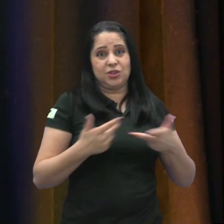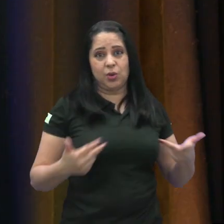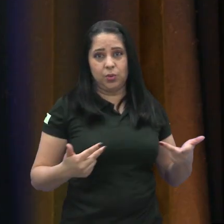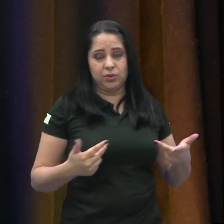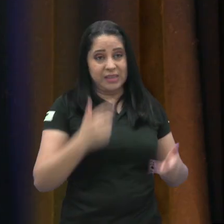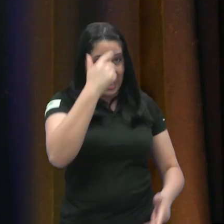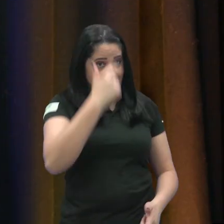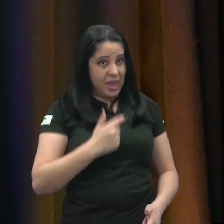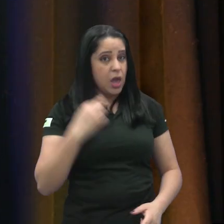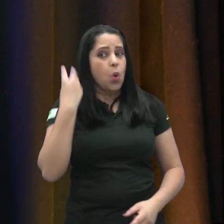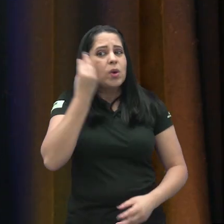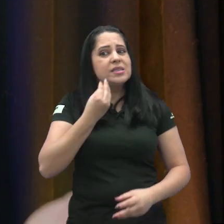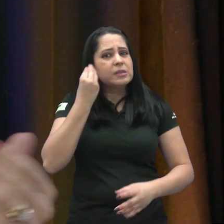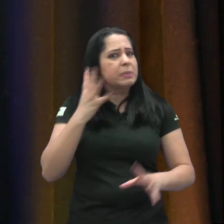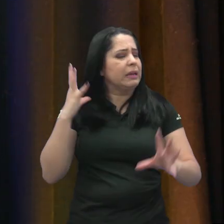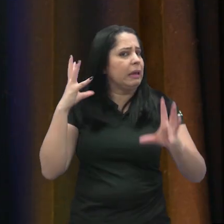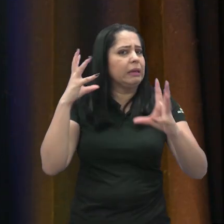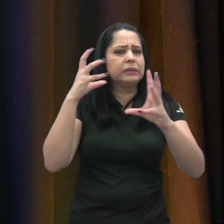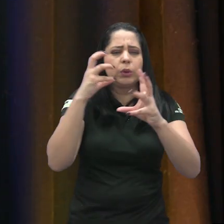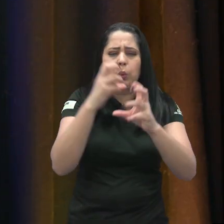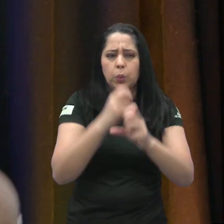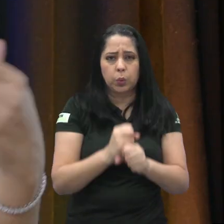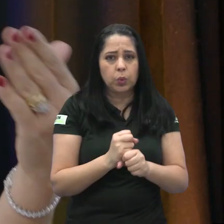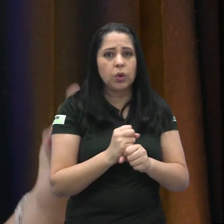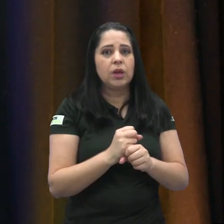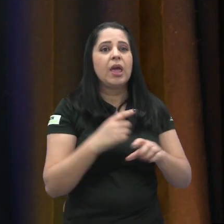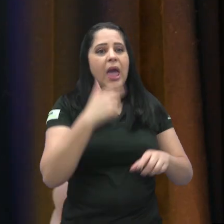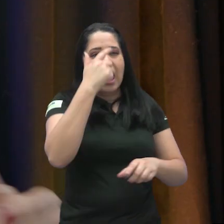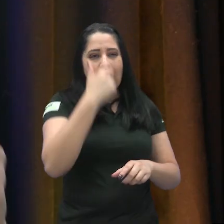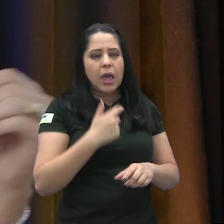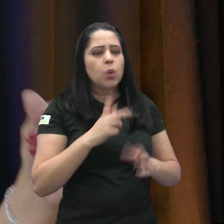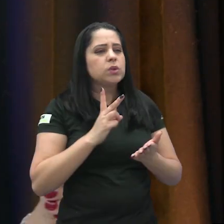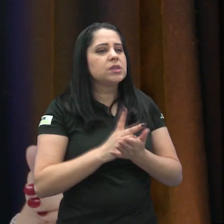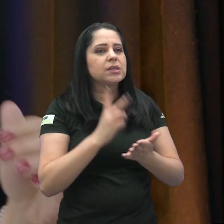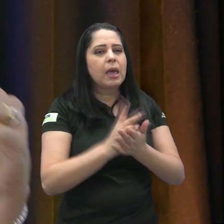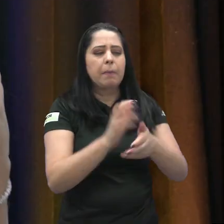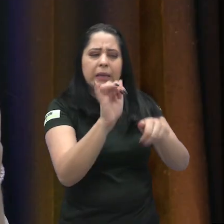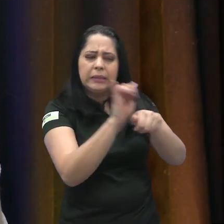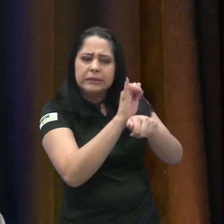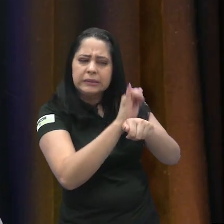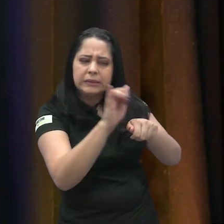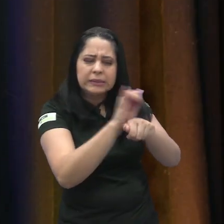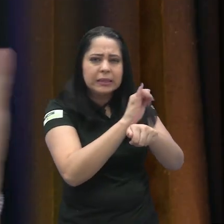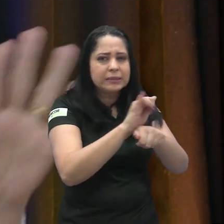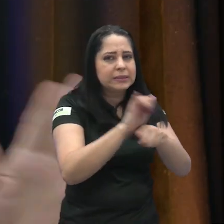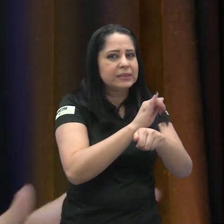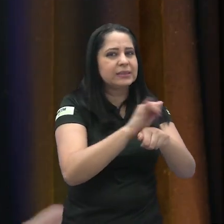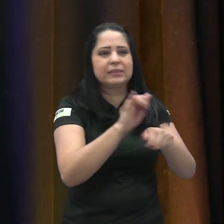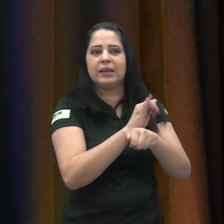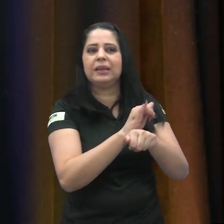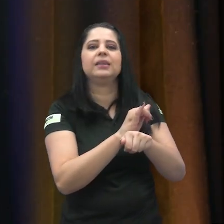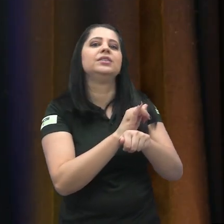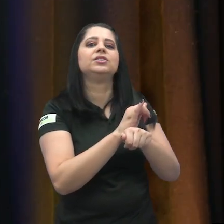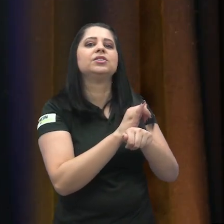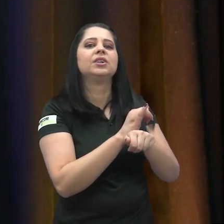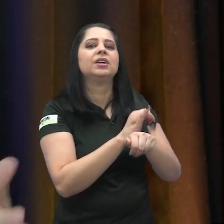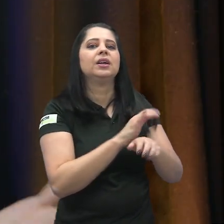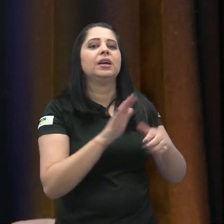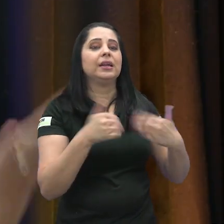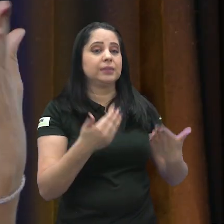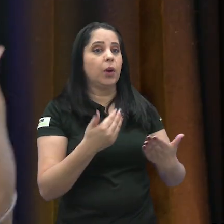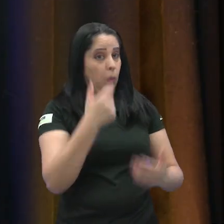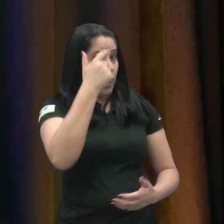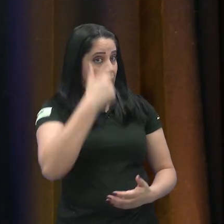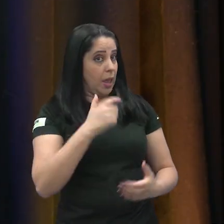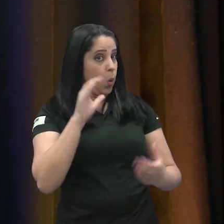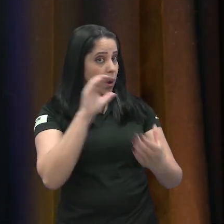uma experiência muito vasta. Então, eu tenho um pensamento muito estratégico, muito organizado e eu metodifico tudo que eu vou fazer. Então, como eu